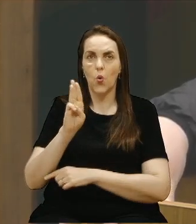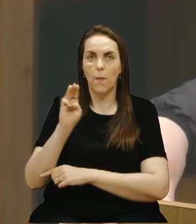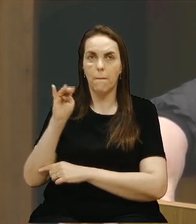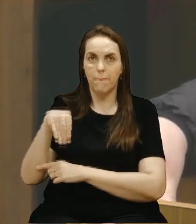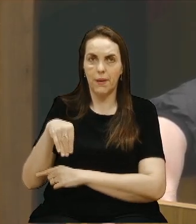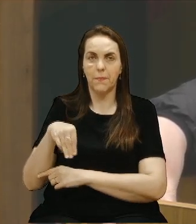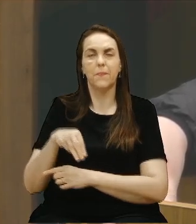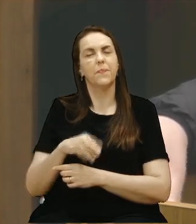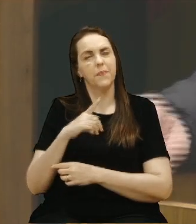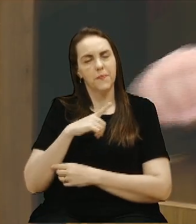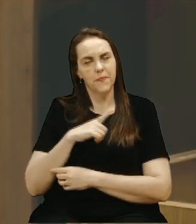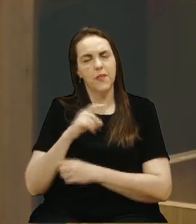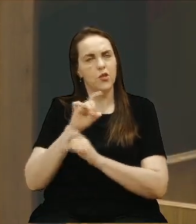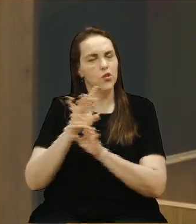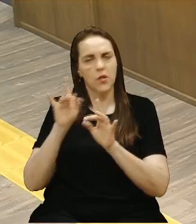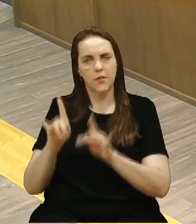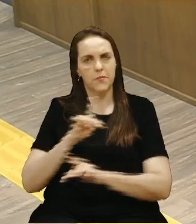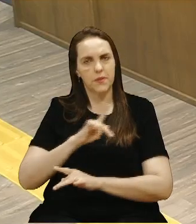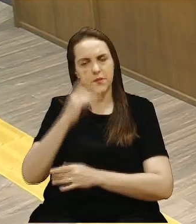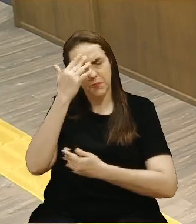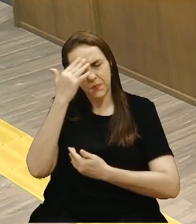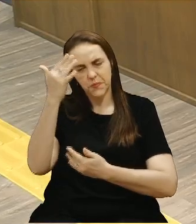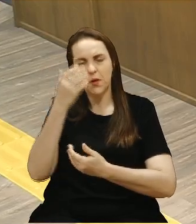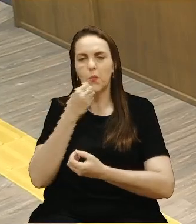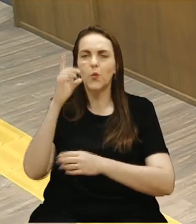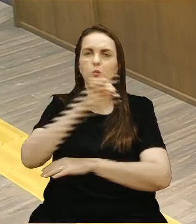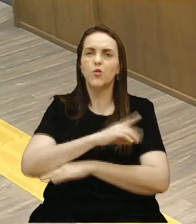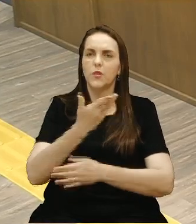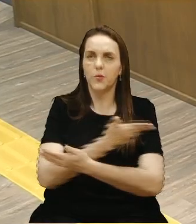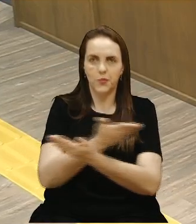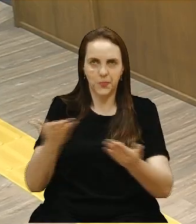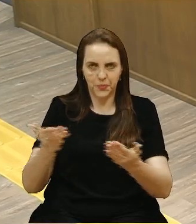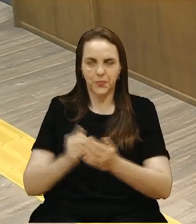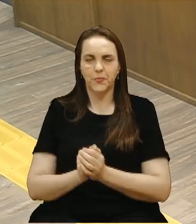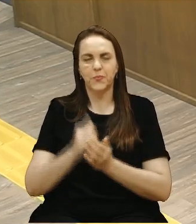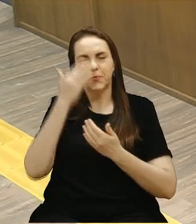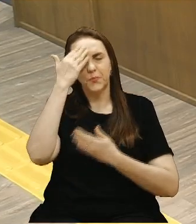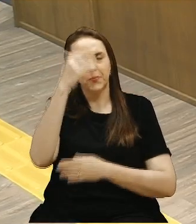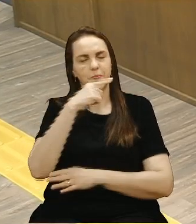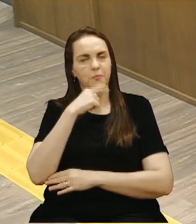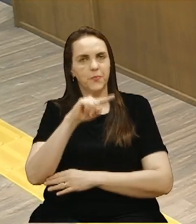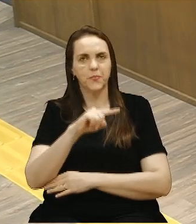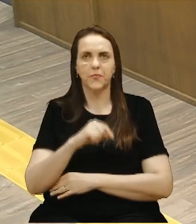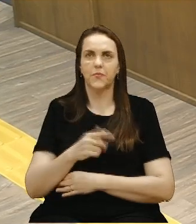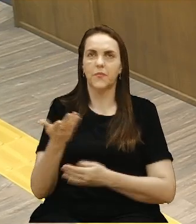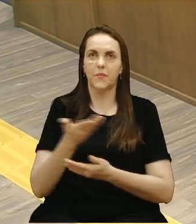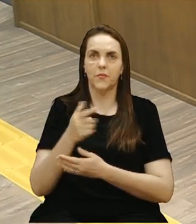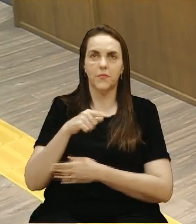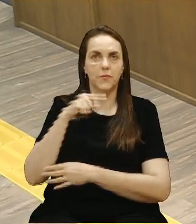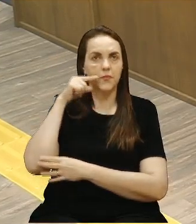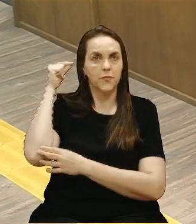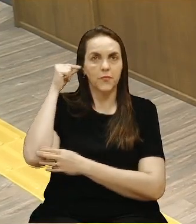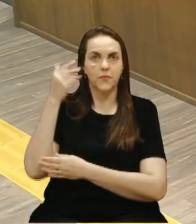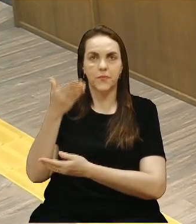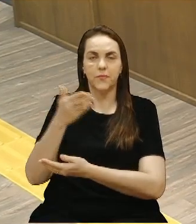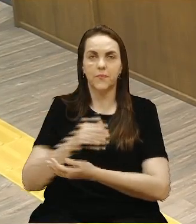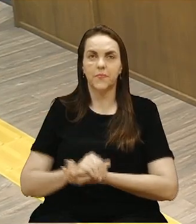isso, presidente. Muito obrigado e um bom dia a todos. Obrigado, vereador Caleb. E com a palavra, vereador Aldonei Machado.